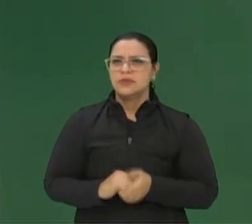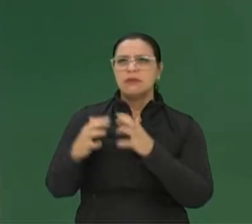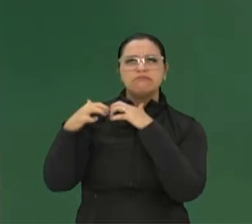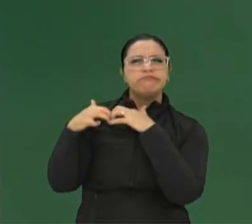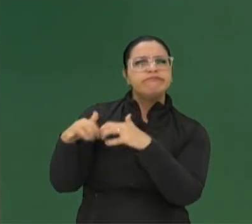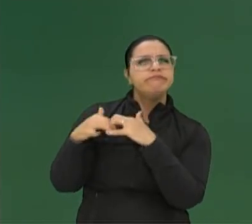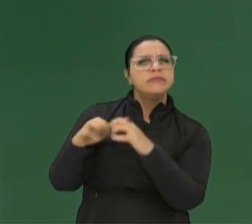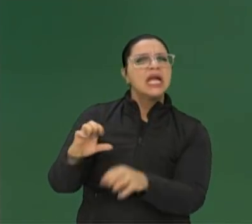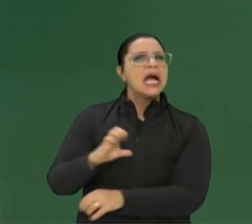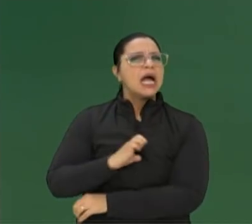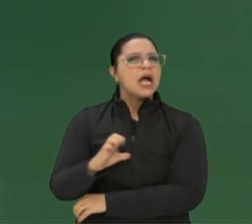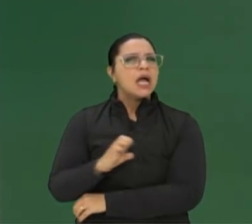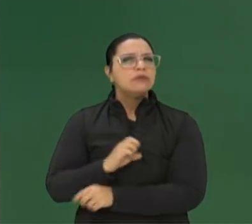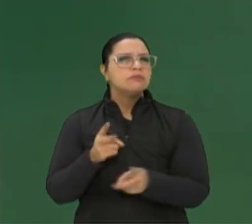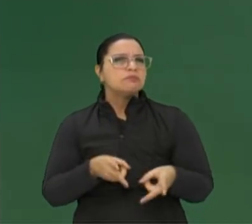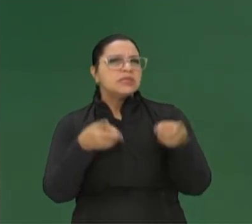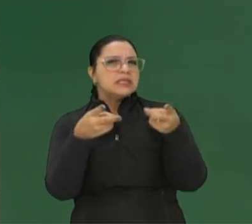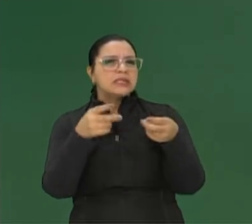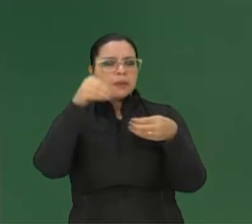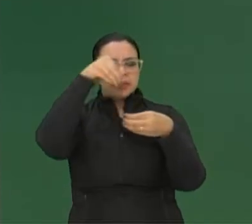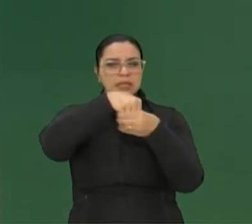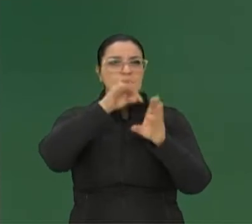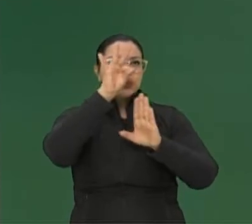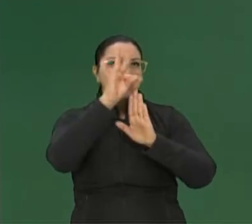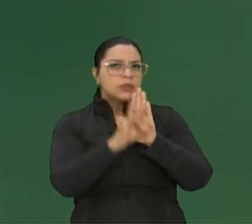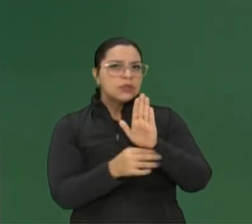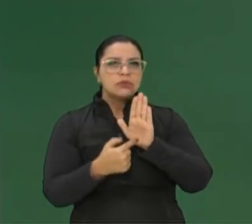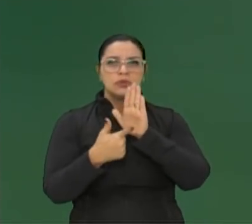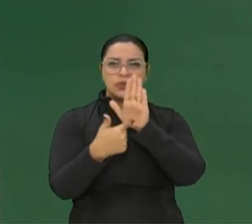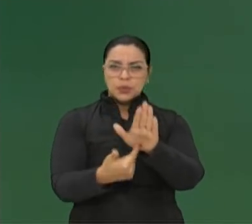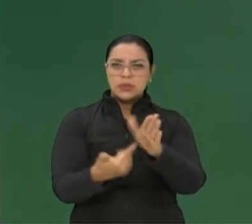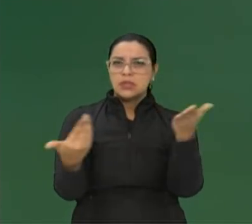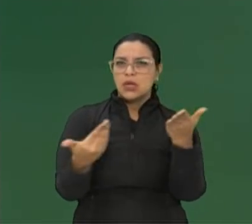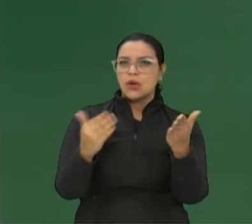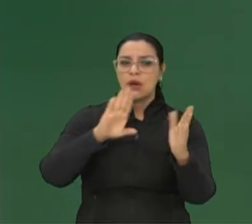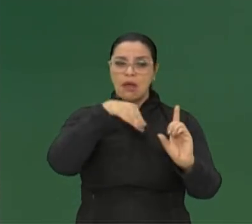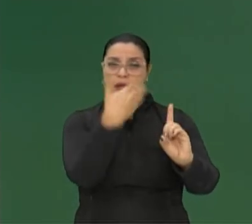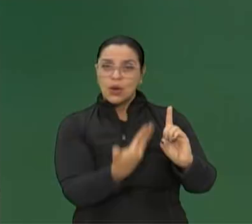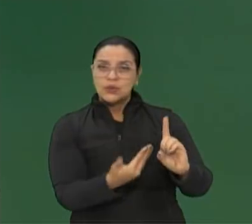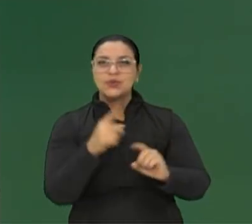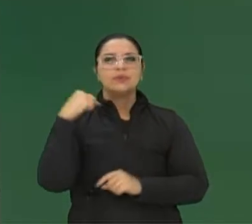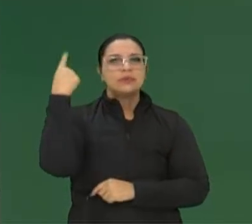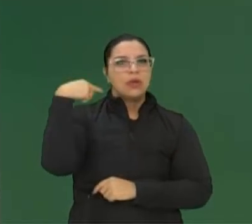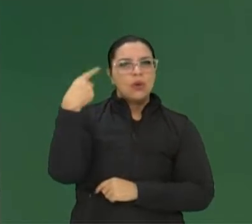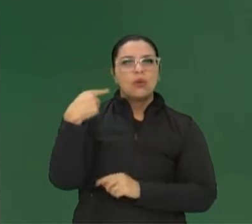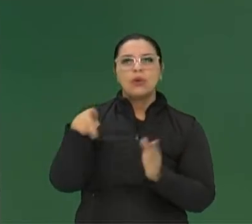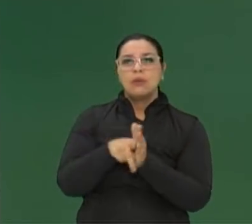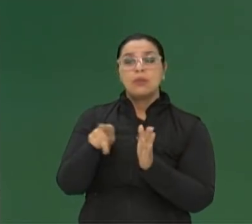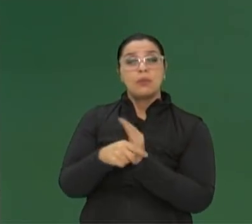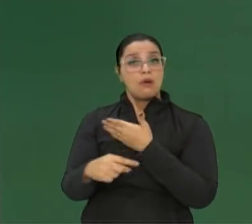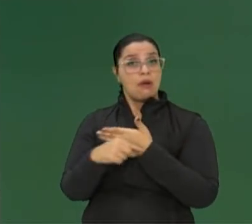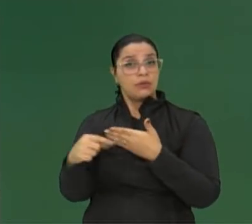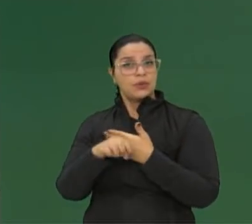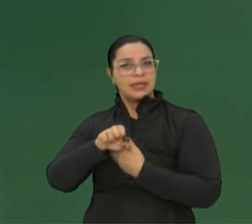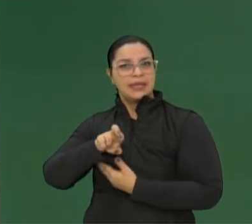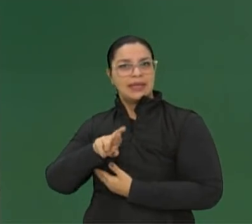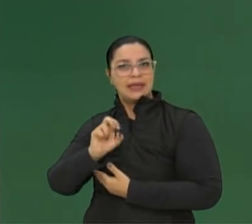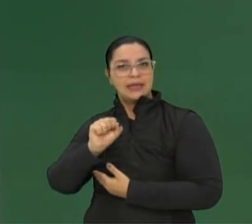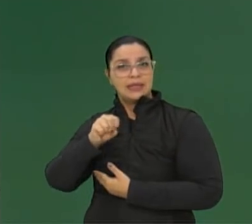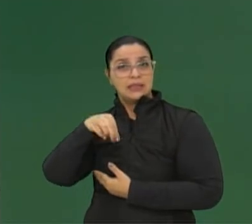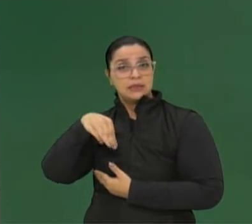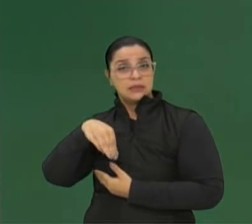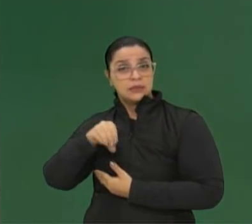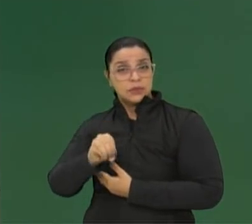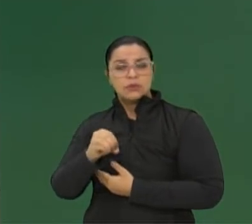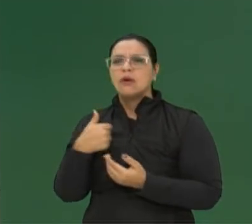reflexão ética você consegue retirar do trecho citado da obra Elogio da Loucura, do Erasmo de Roterdã? Então, a partir desse trecho que eu selecionei